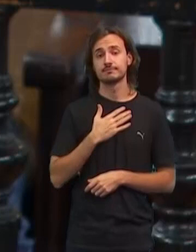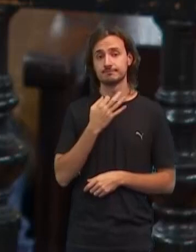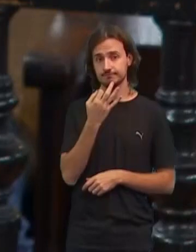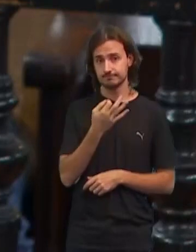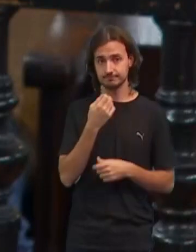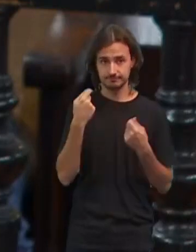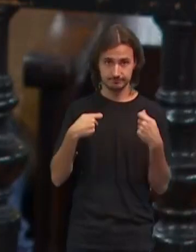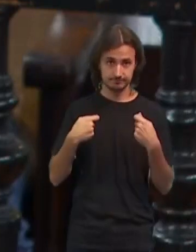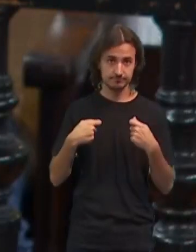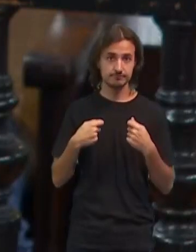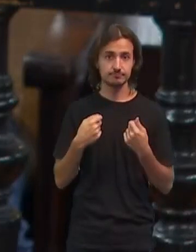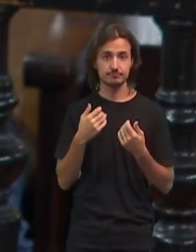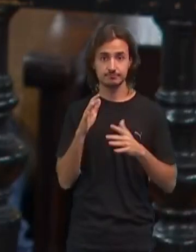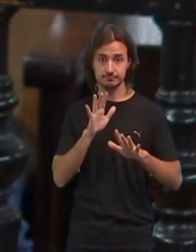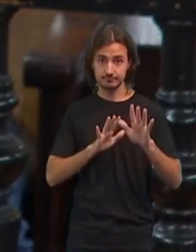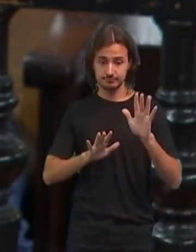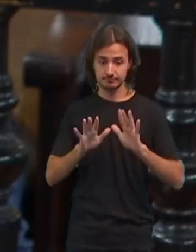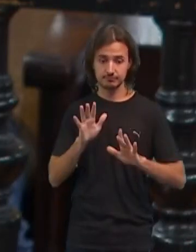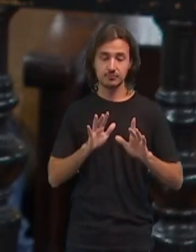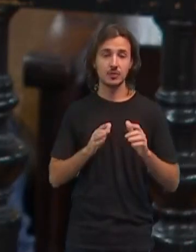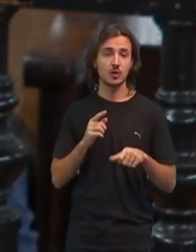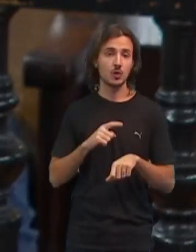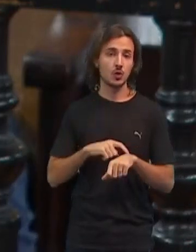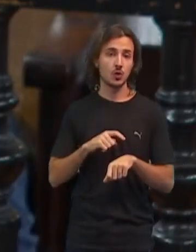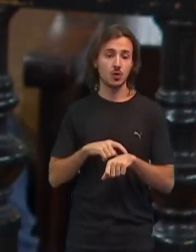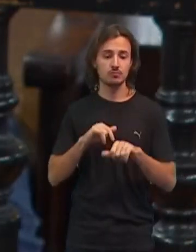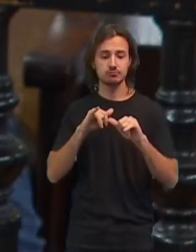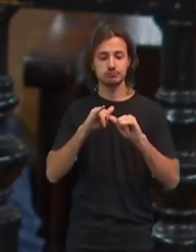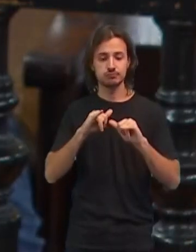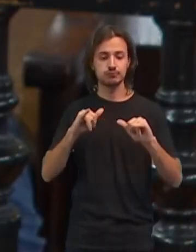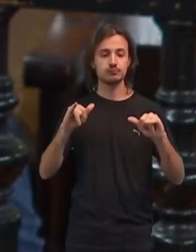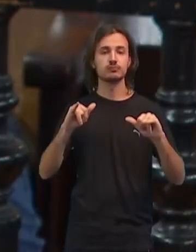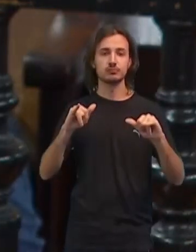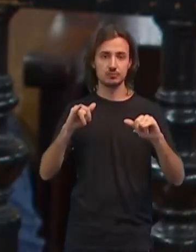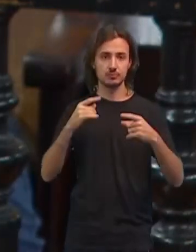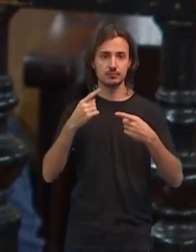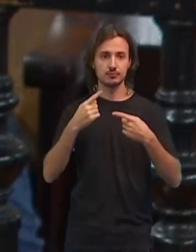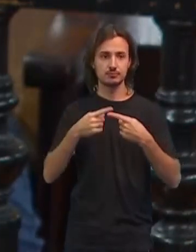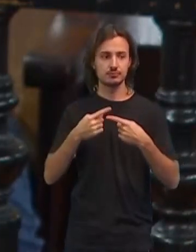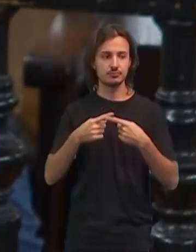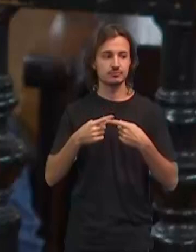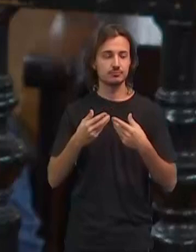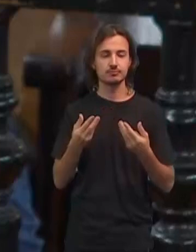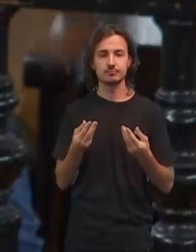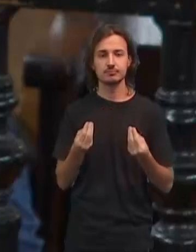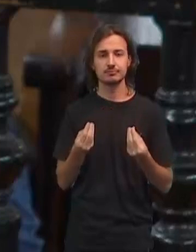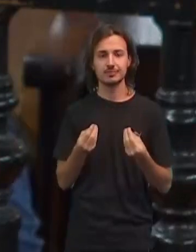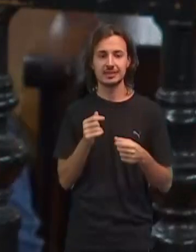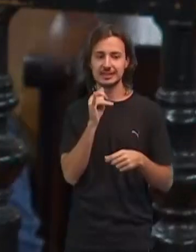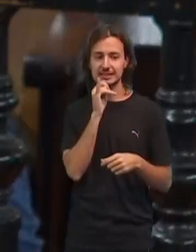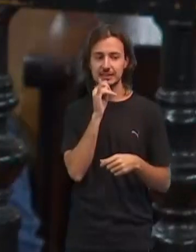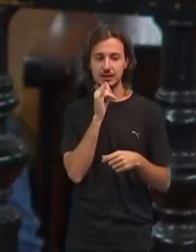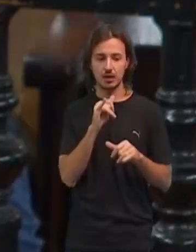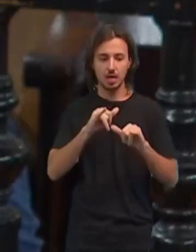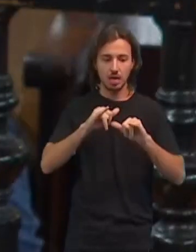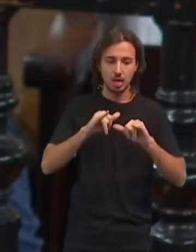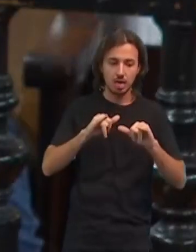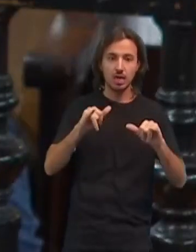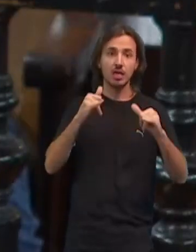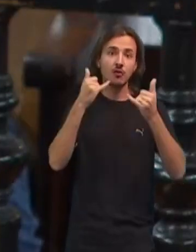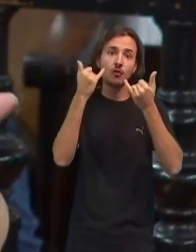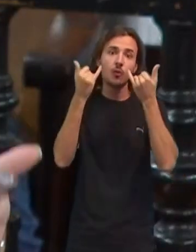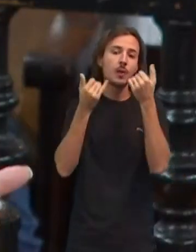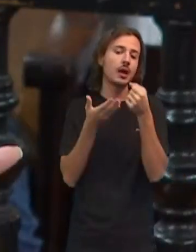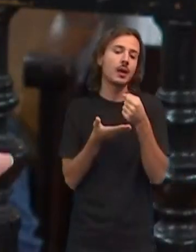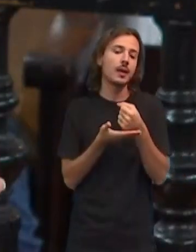nas notícias que são vinculadas e que depois a gente não sabe muito bem a fonte, né? A gente sabe que